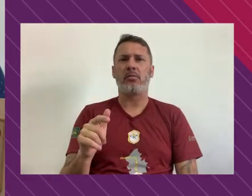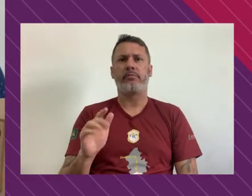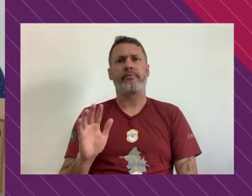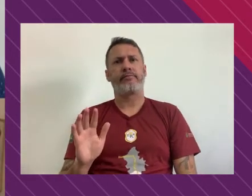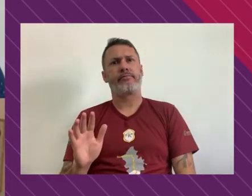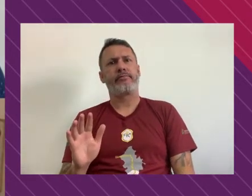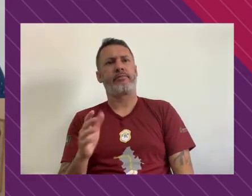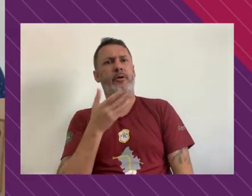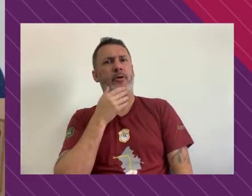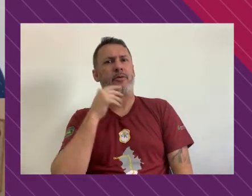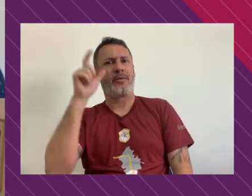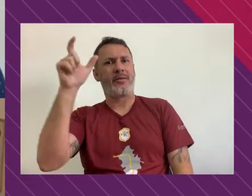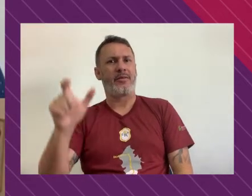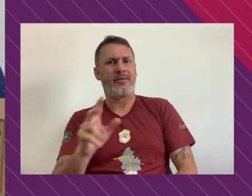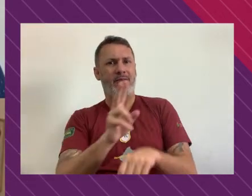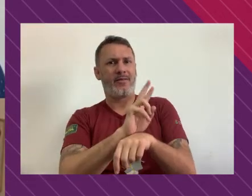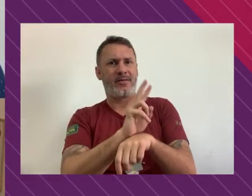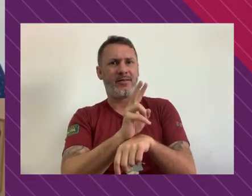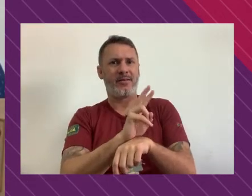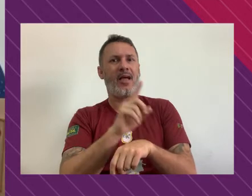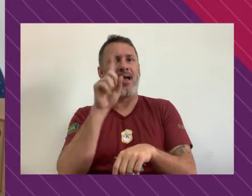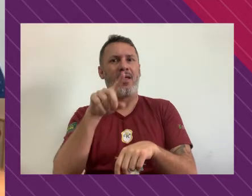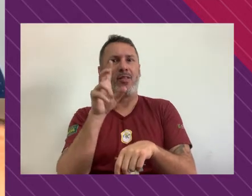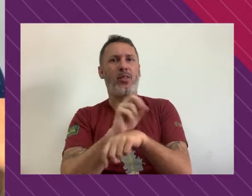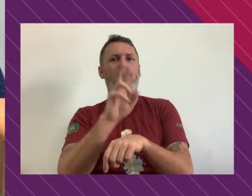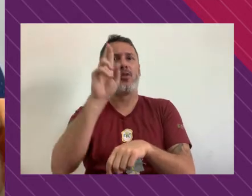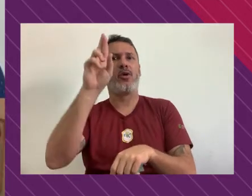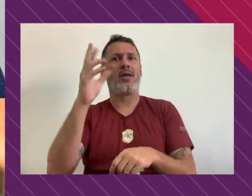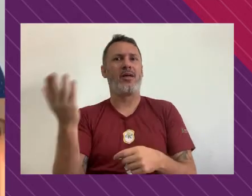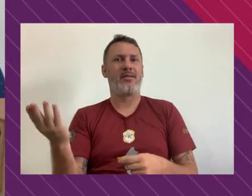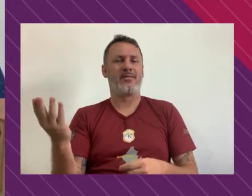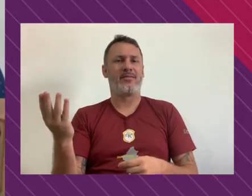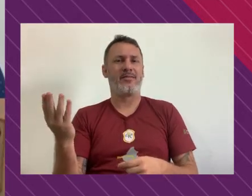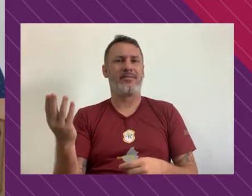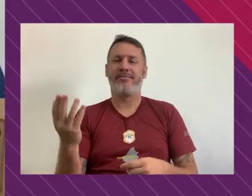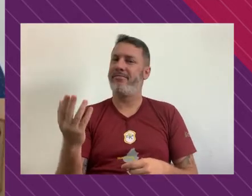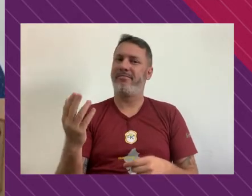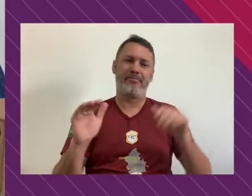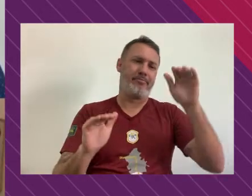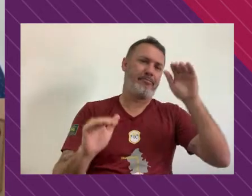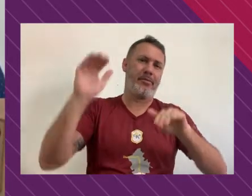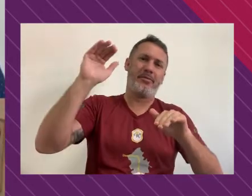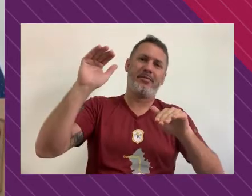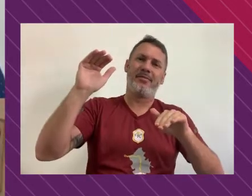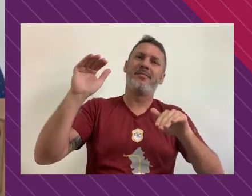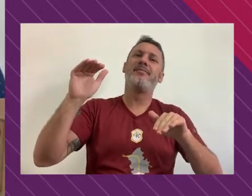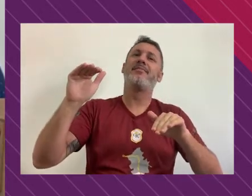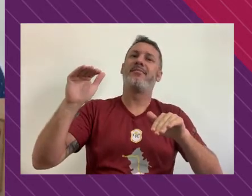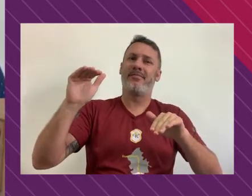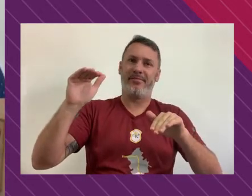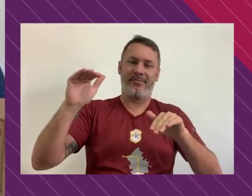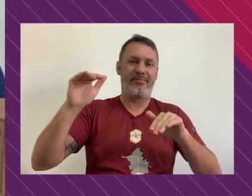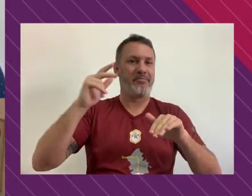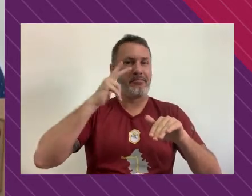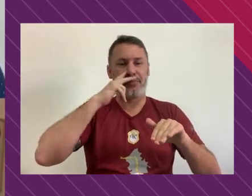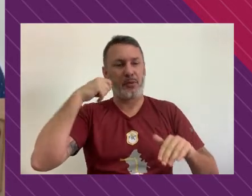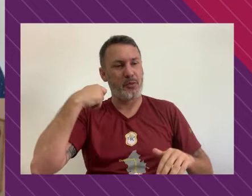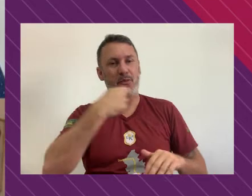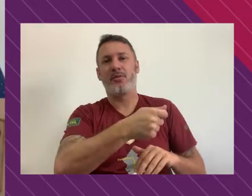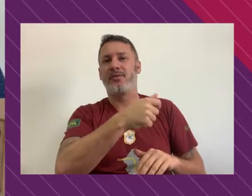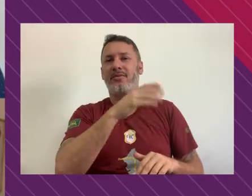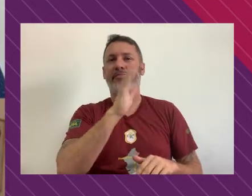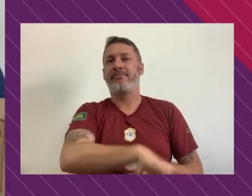que o fiscal tem até doutorado, portanto, em termos de hierarquia, ele tinha uma hierarquia, uma credencial universitária